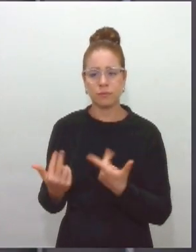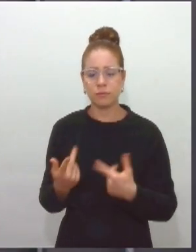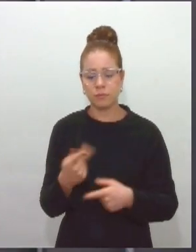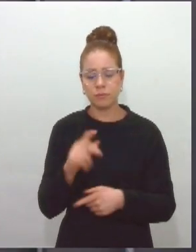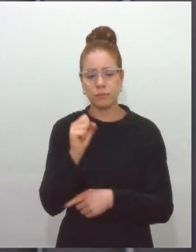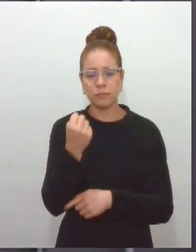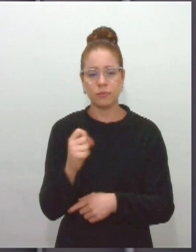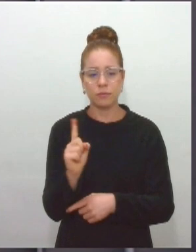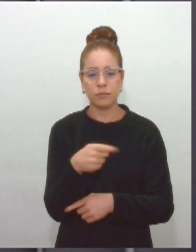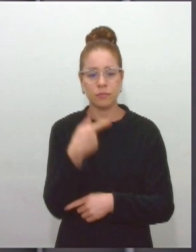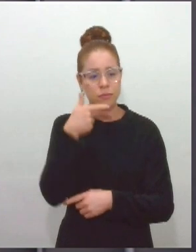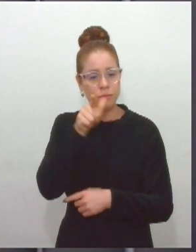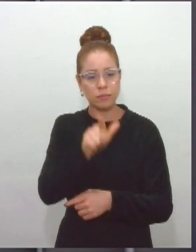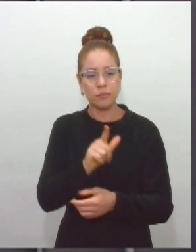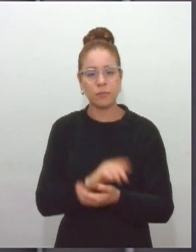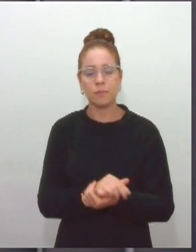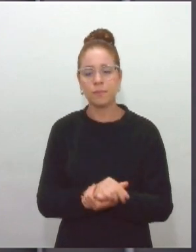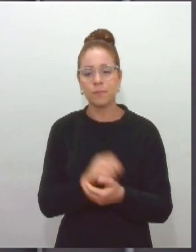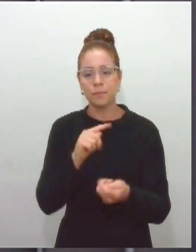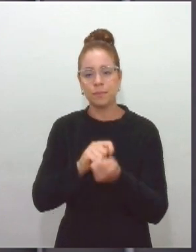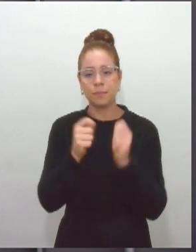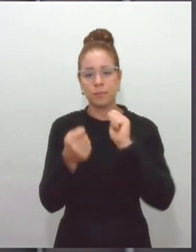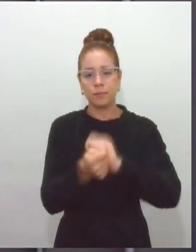consegue fazer a captação de pele?